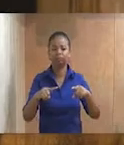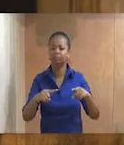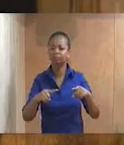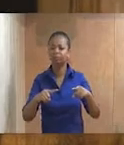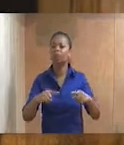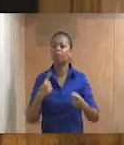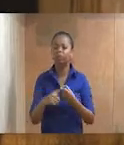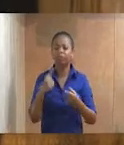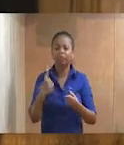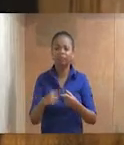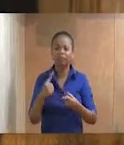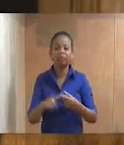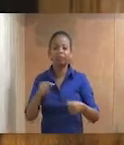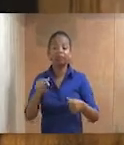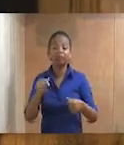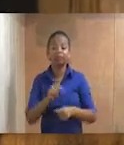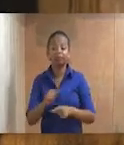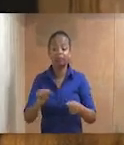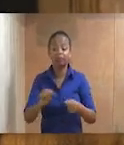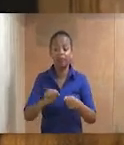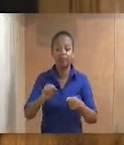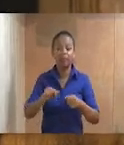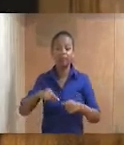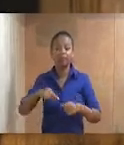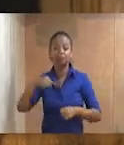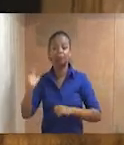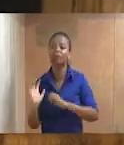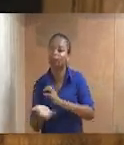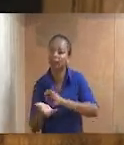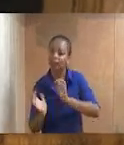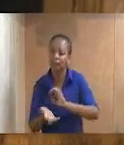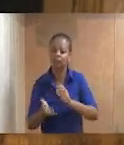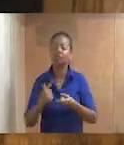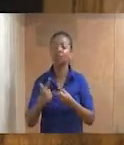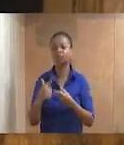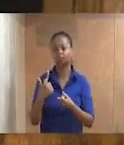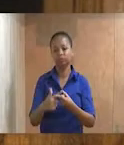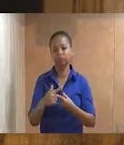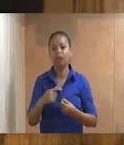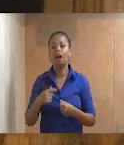que não faz depois da data base?